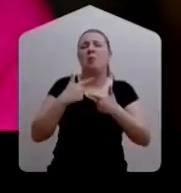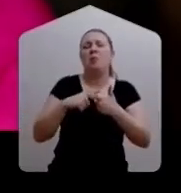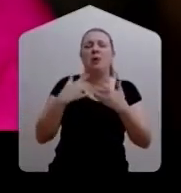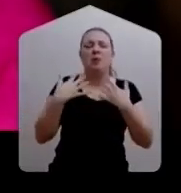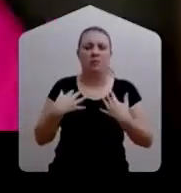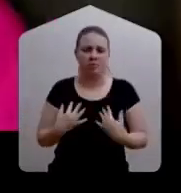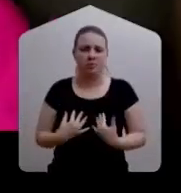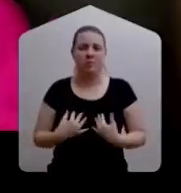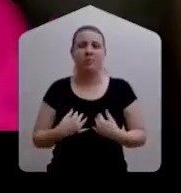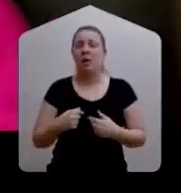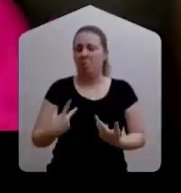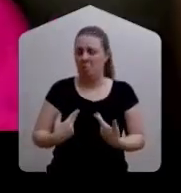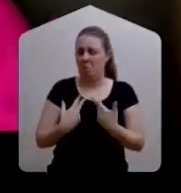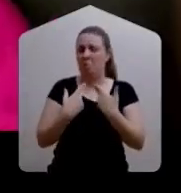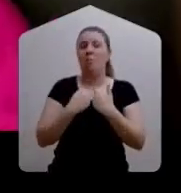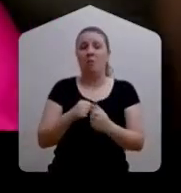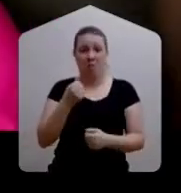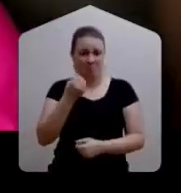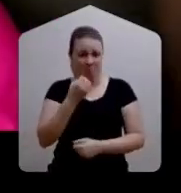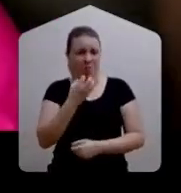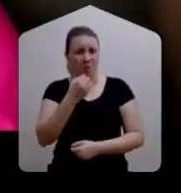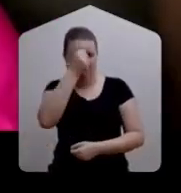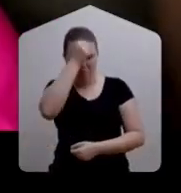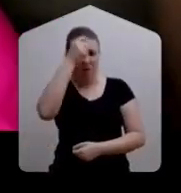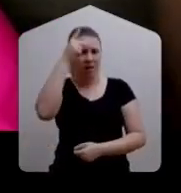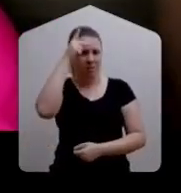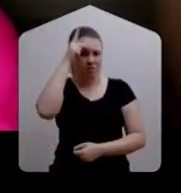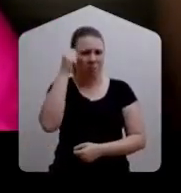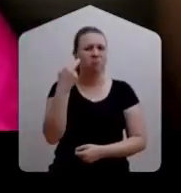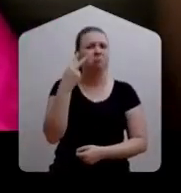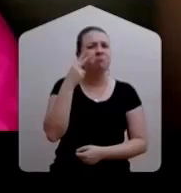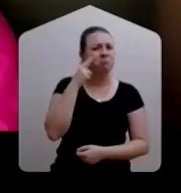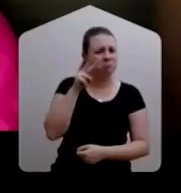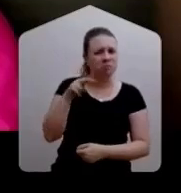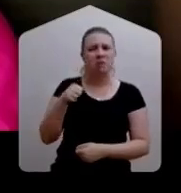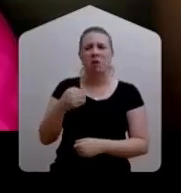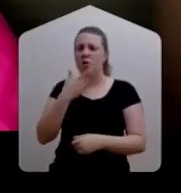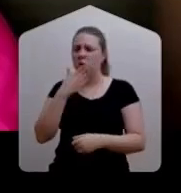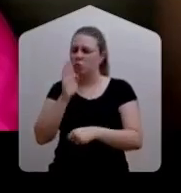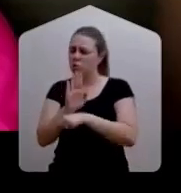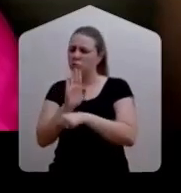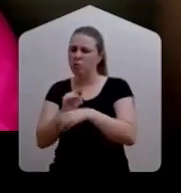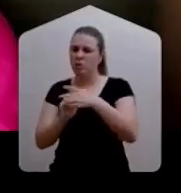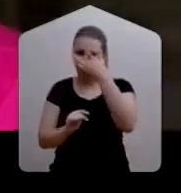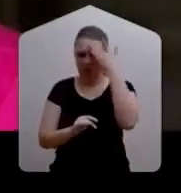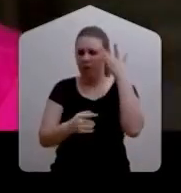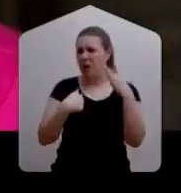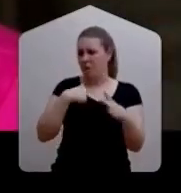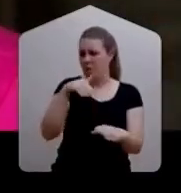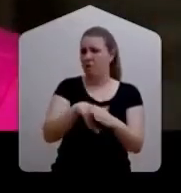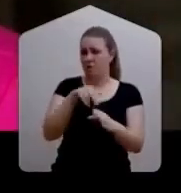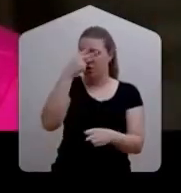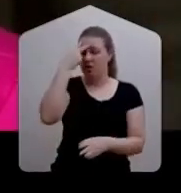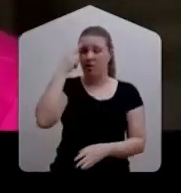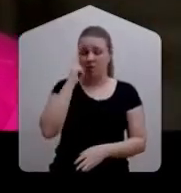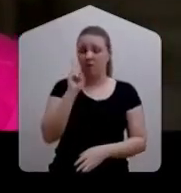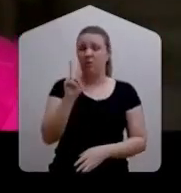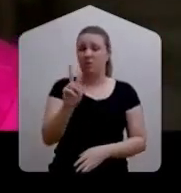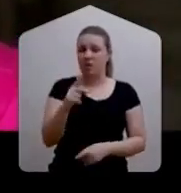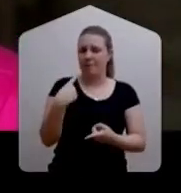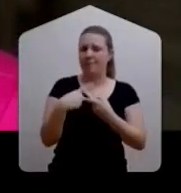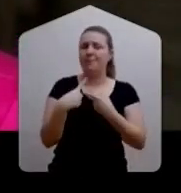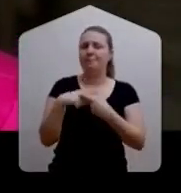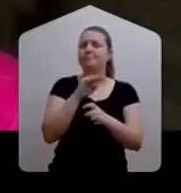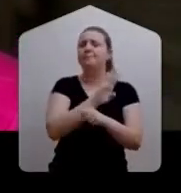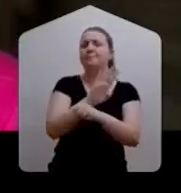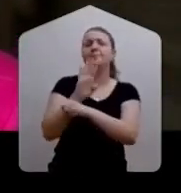fazer a cirurgia. Estou sendo um bom prefeito, porque eu estou vendo aí que ele está ajudando bastante as pessoas, né? Vou votar no Vander Masson, porque